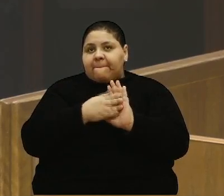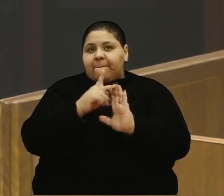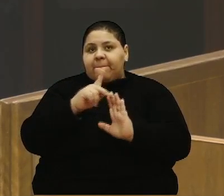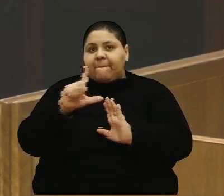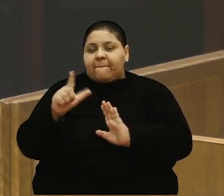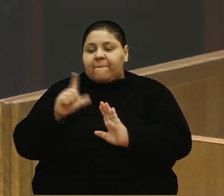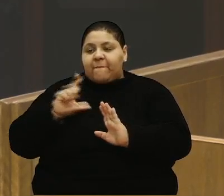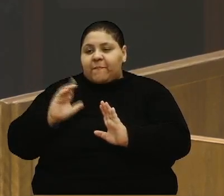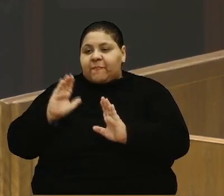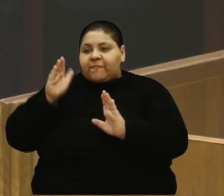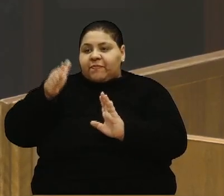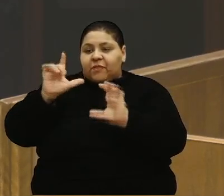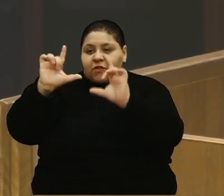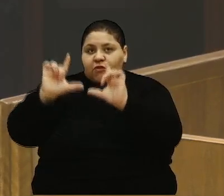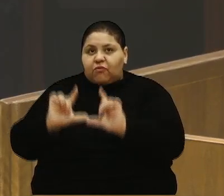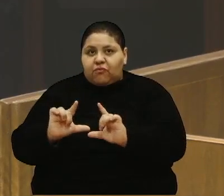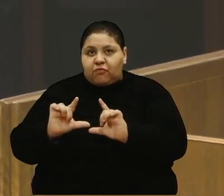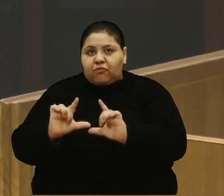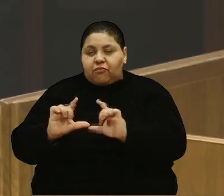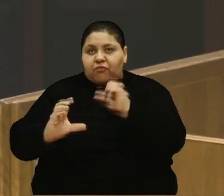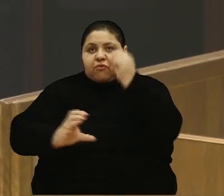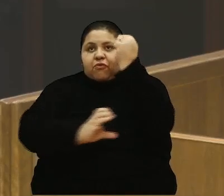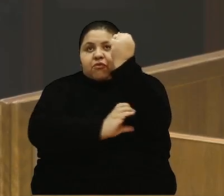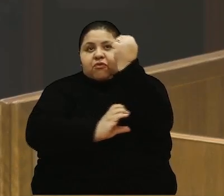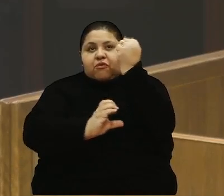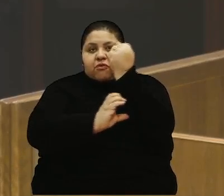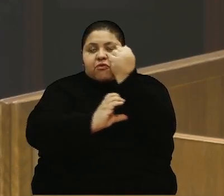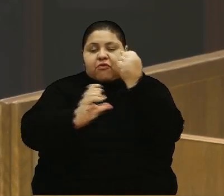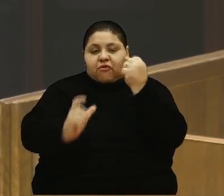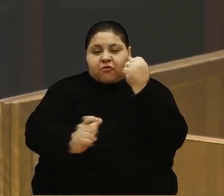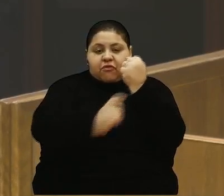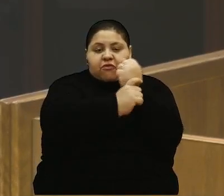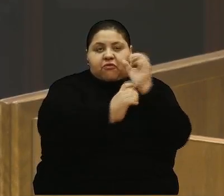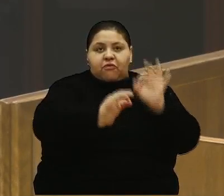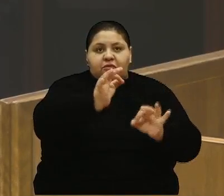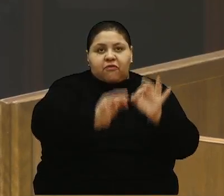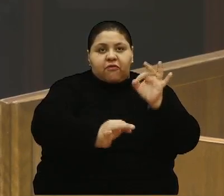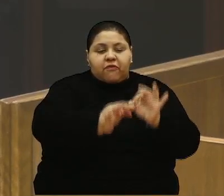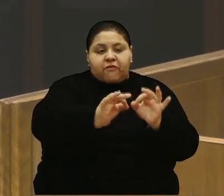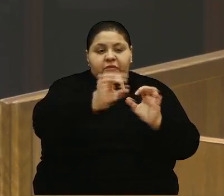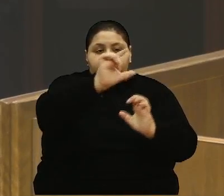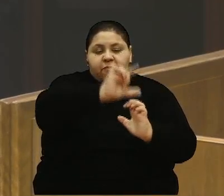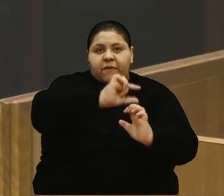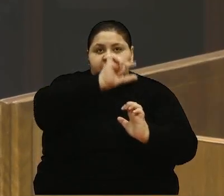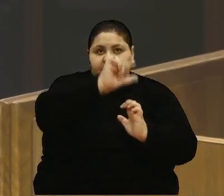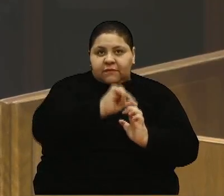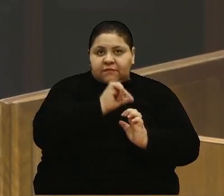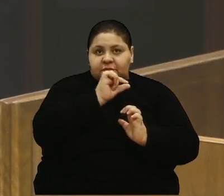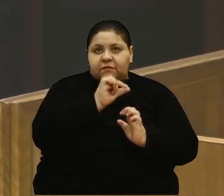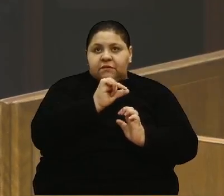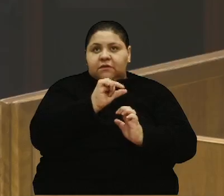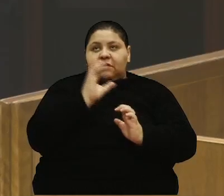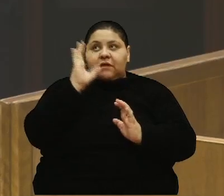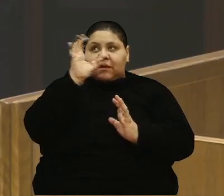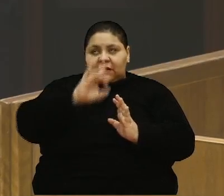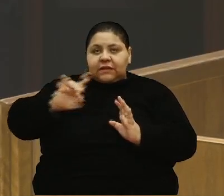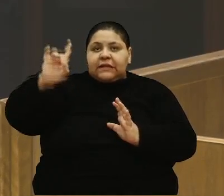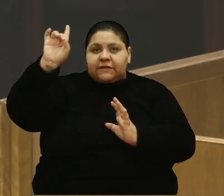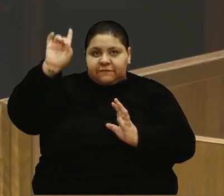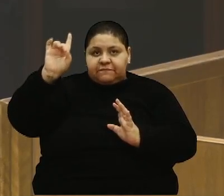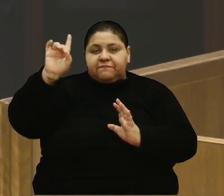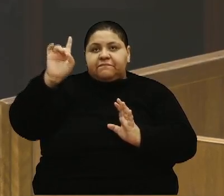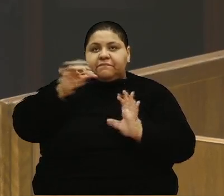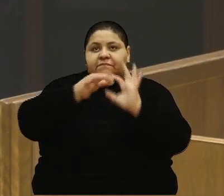visa reduzir essa trava burocrática. Segurança jurídica para empreendedores. Graças a Deus.